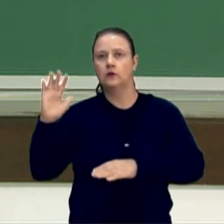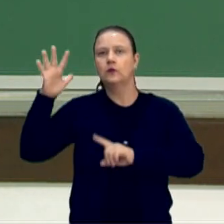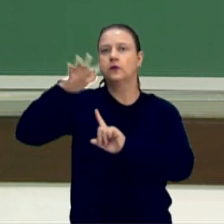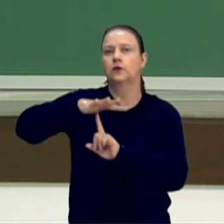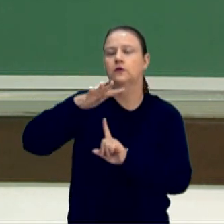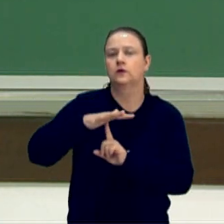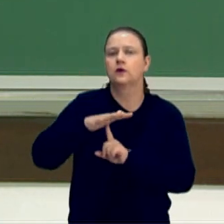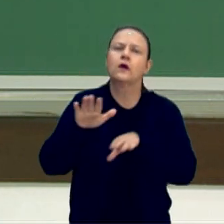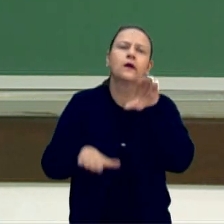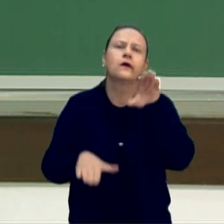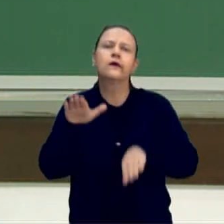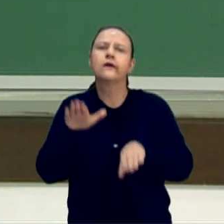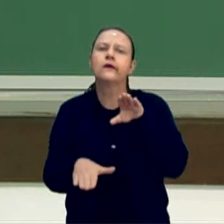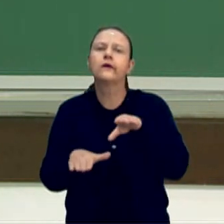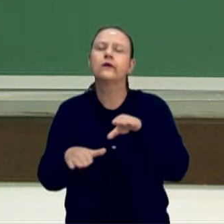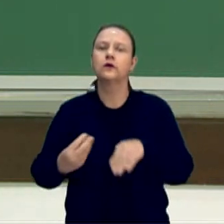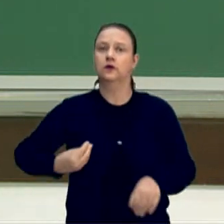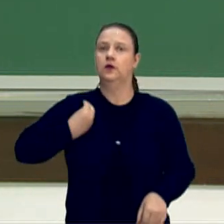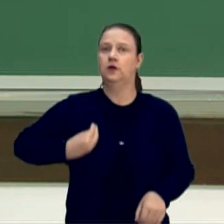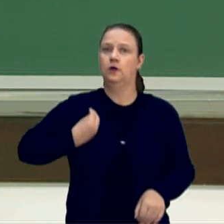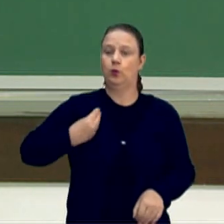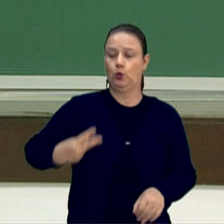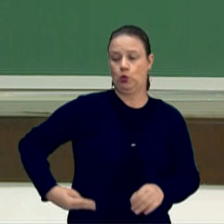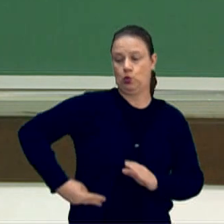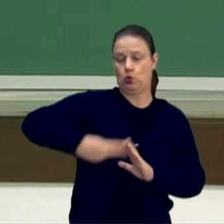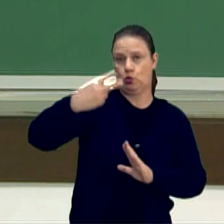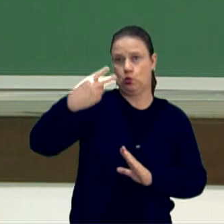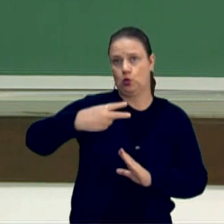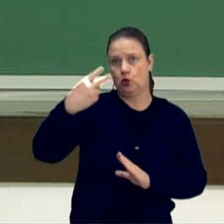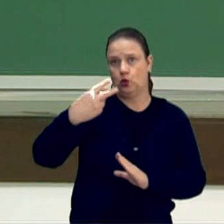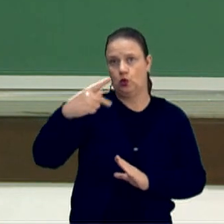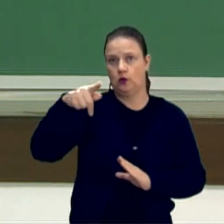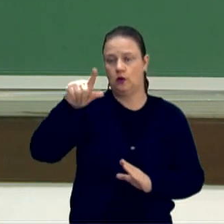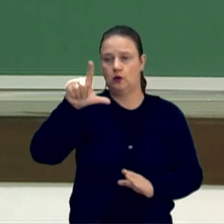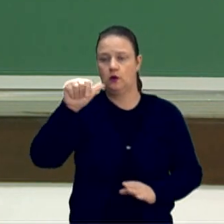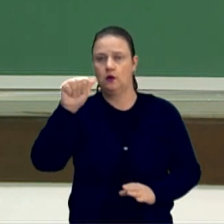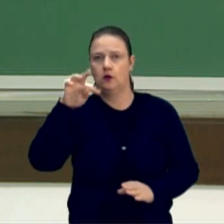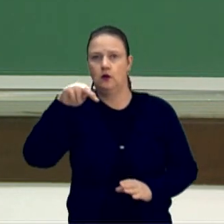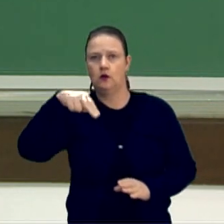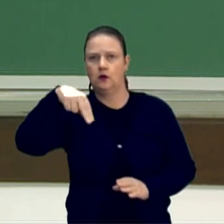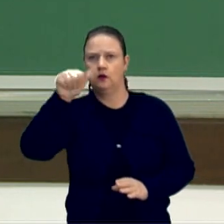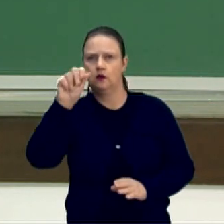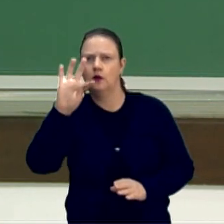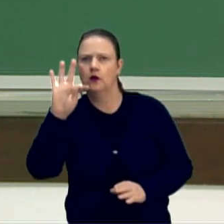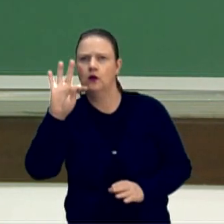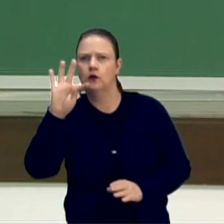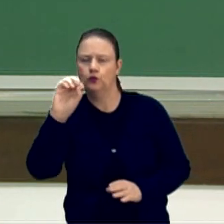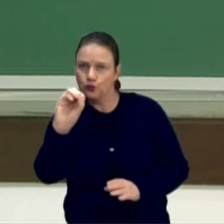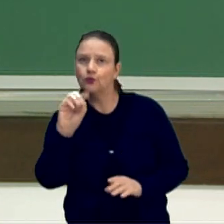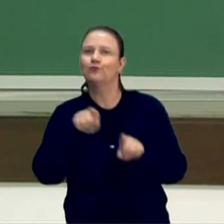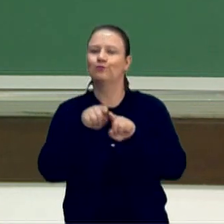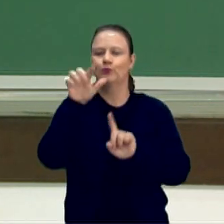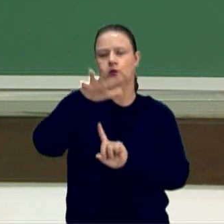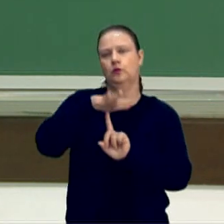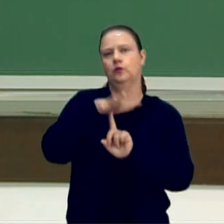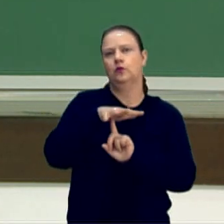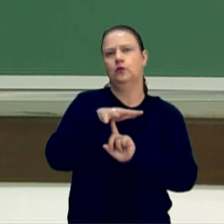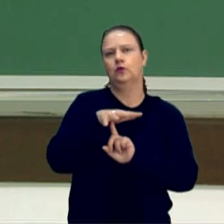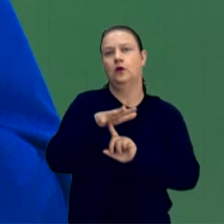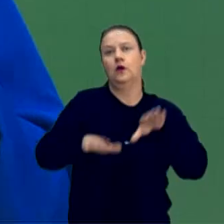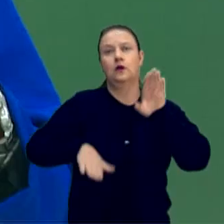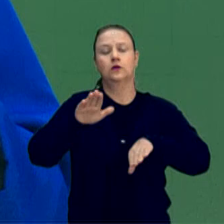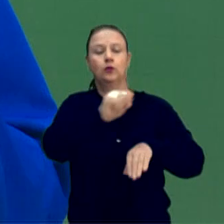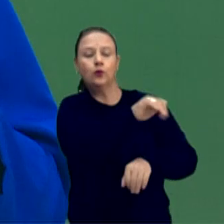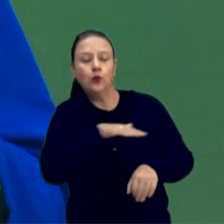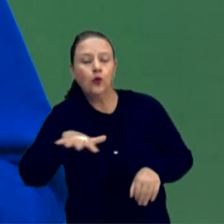esteja morando aí no segundo Planalto ou no terceiro Planalto Paranaense, também a altitude é elevada, porque é uma área de Planalto